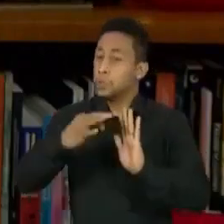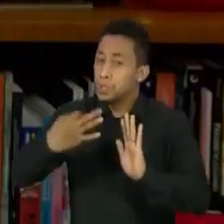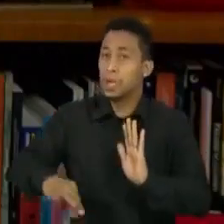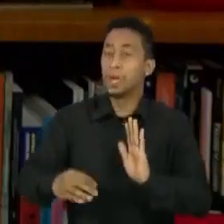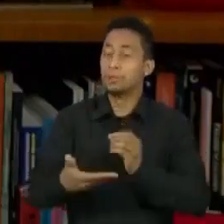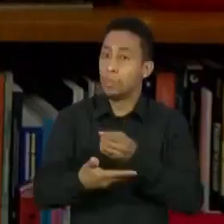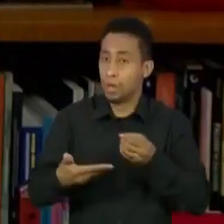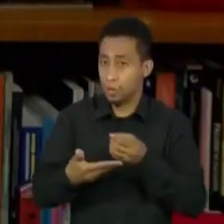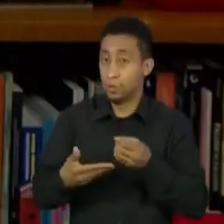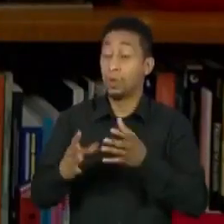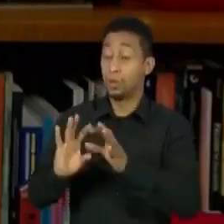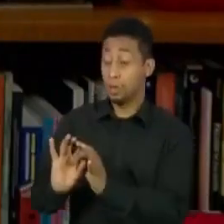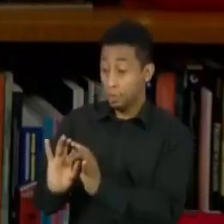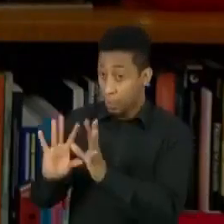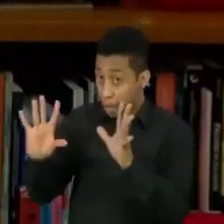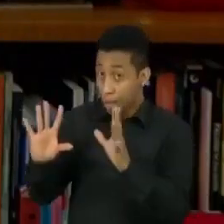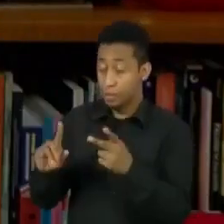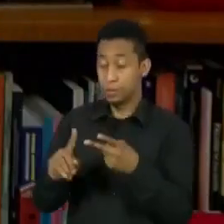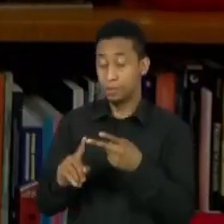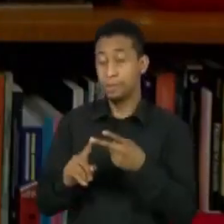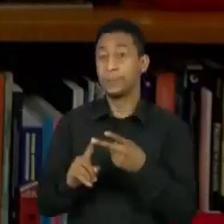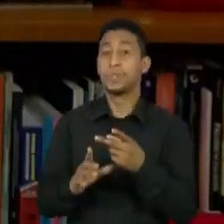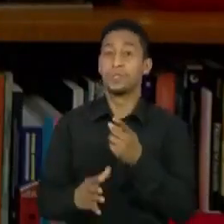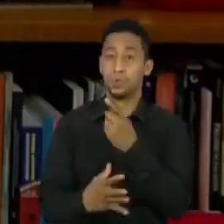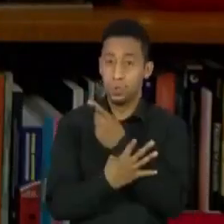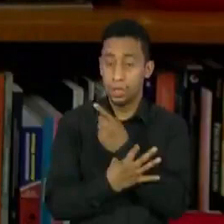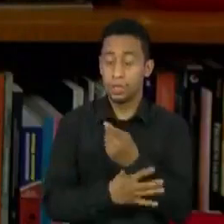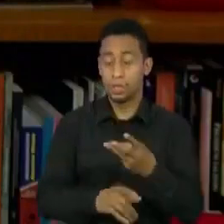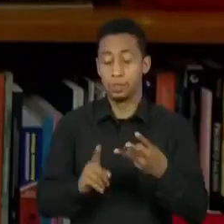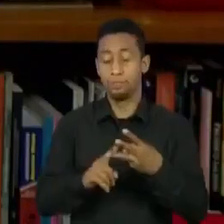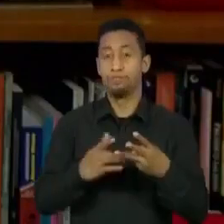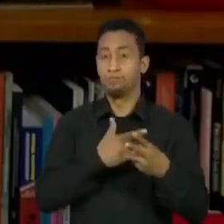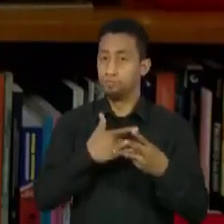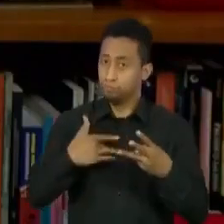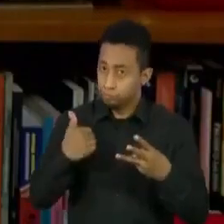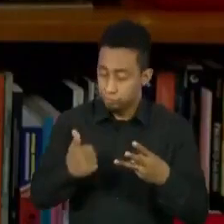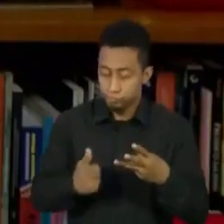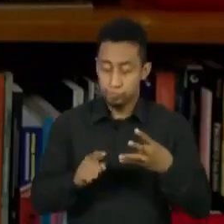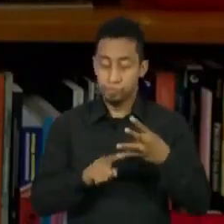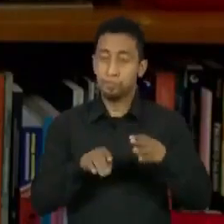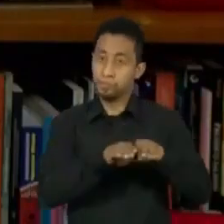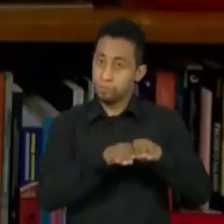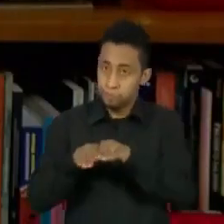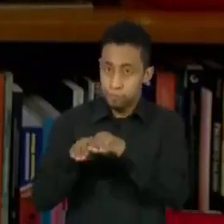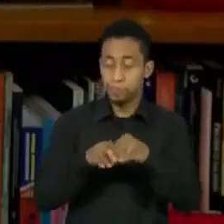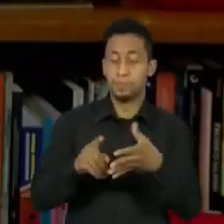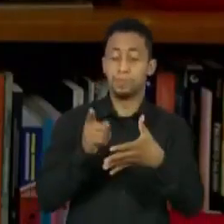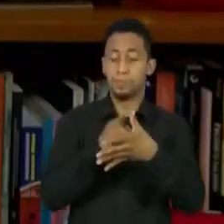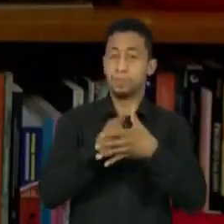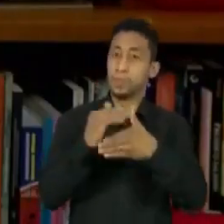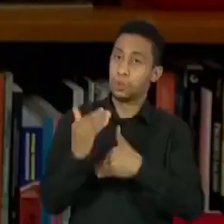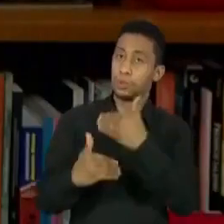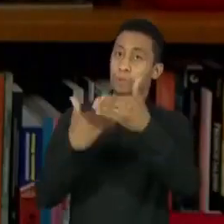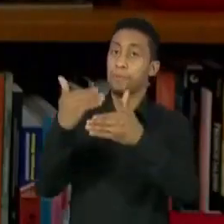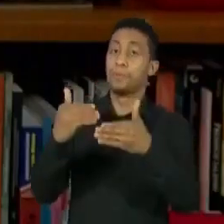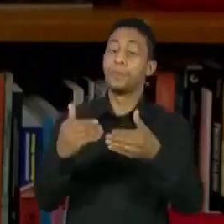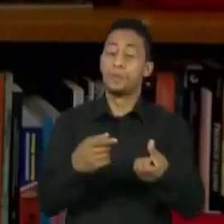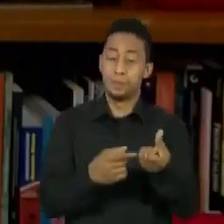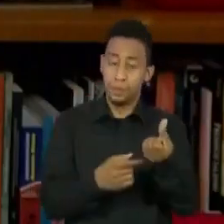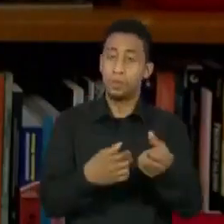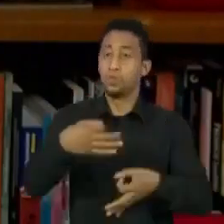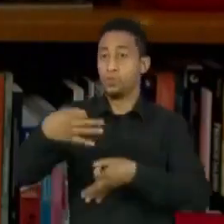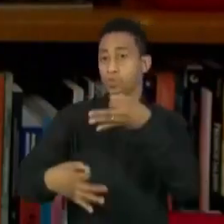é segurança bem-estar igualdade desenvolvimento e